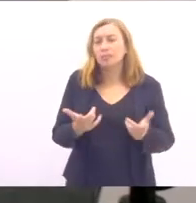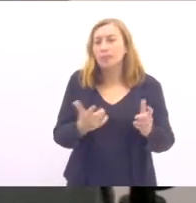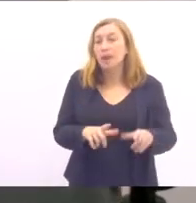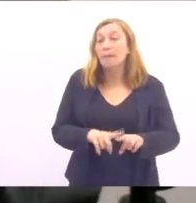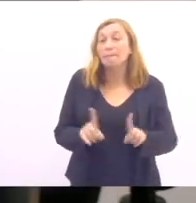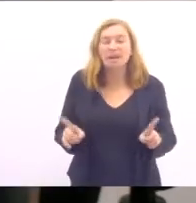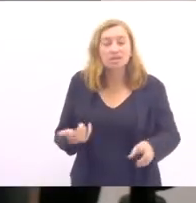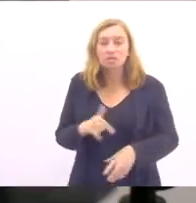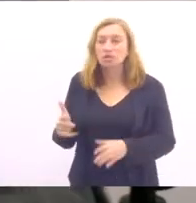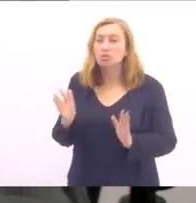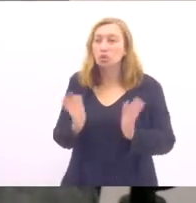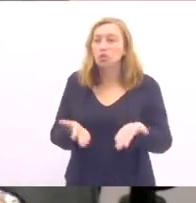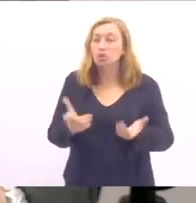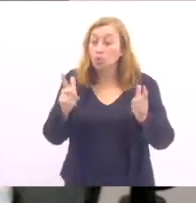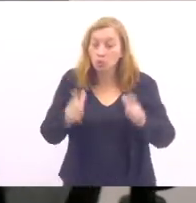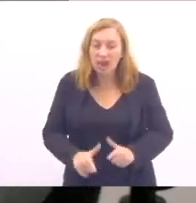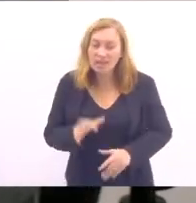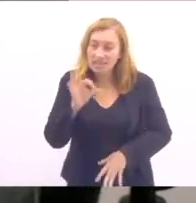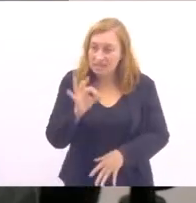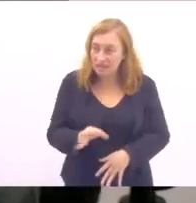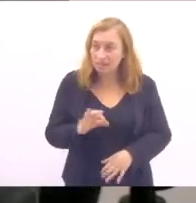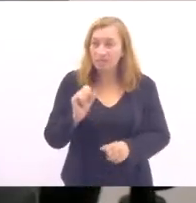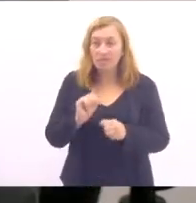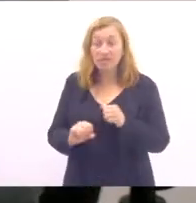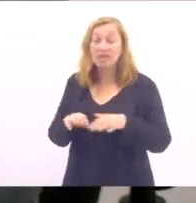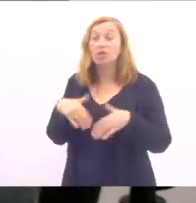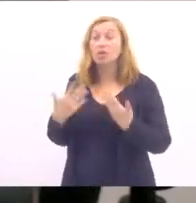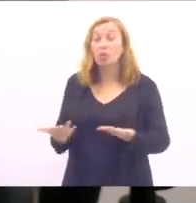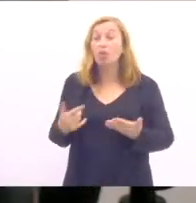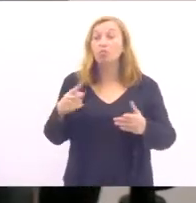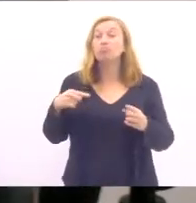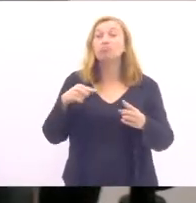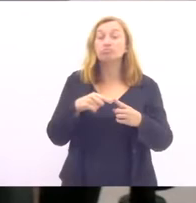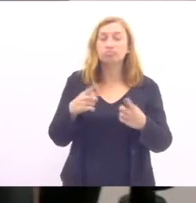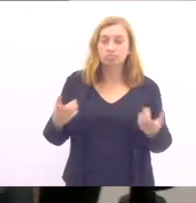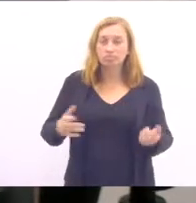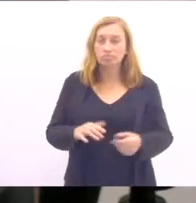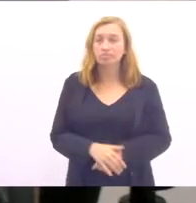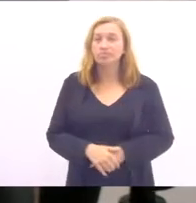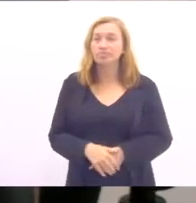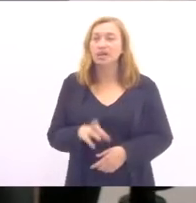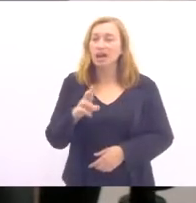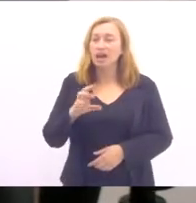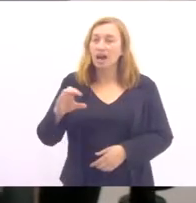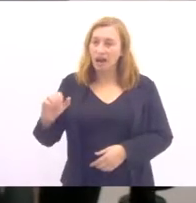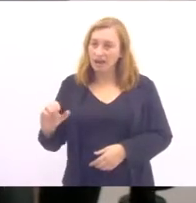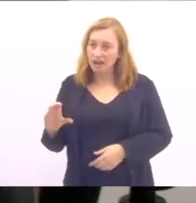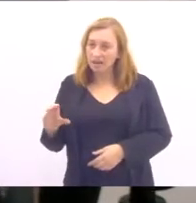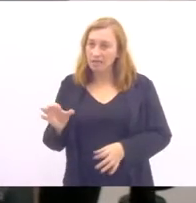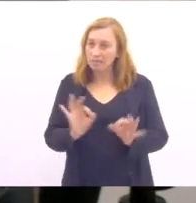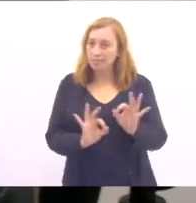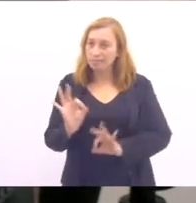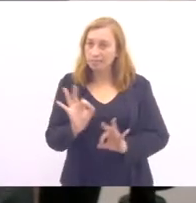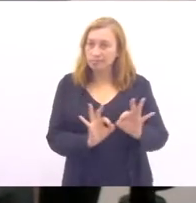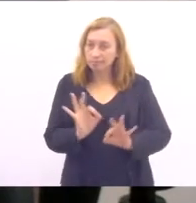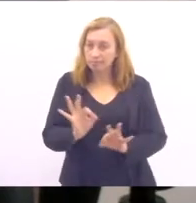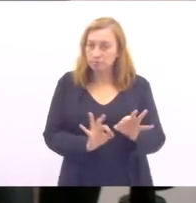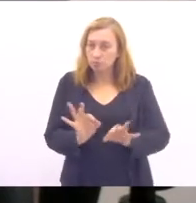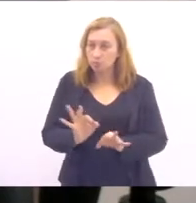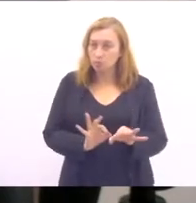temos hoje local para fazê-lo. Então, qual era o objetivo? A RAC elaborou